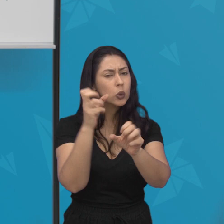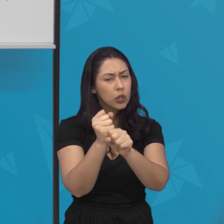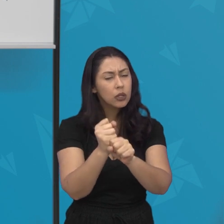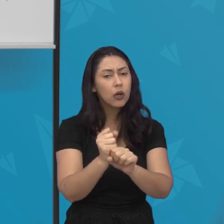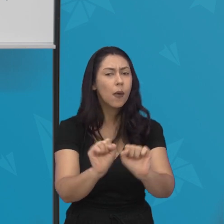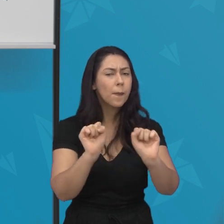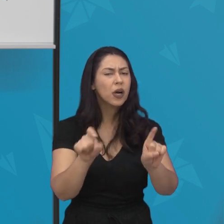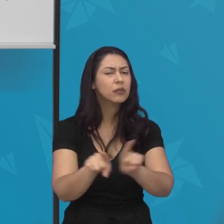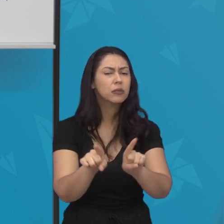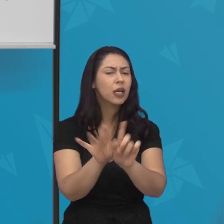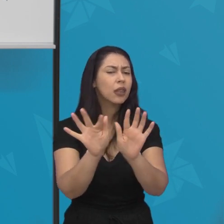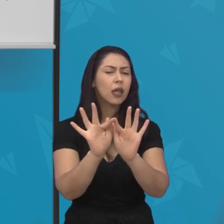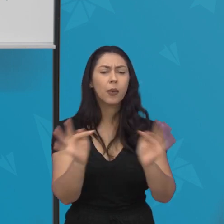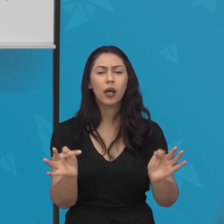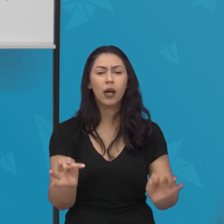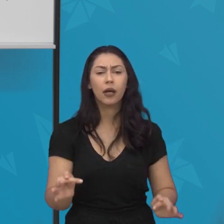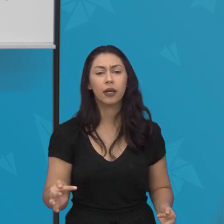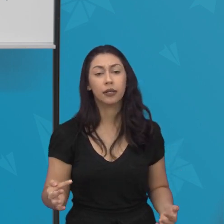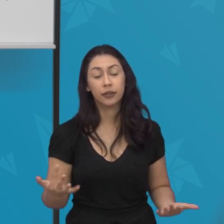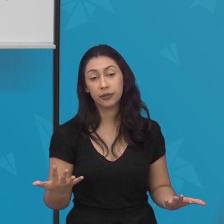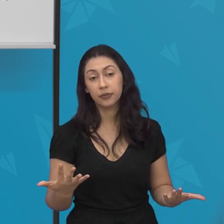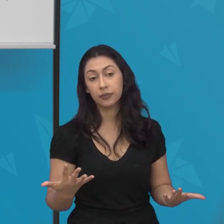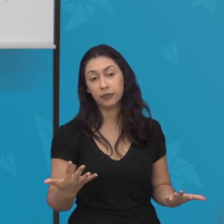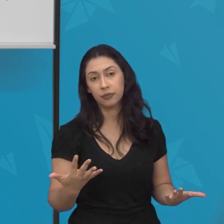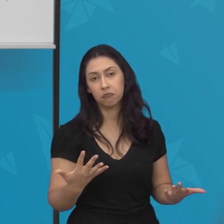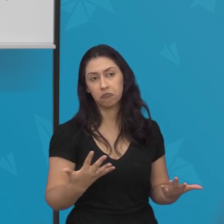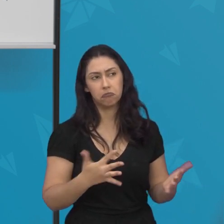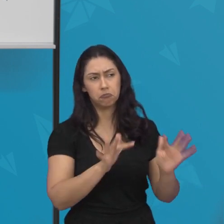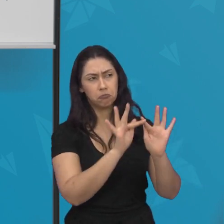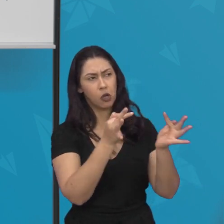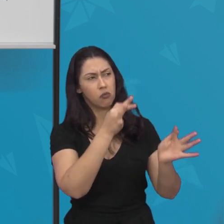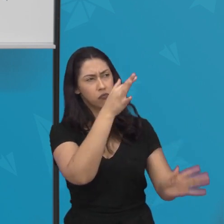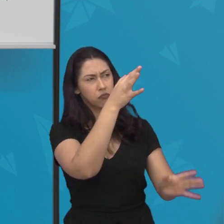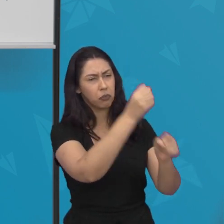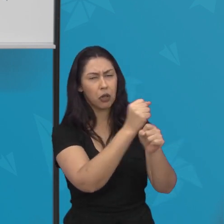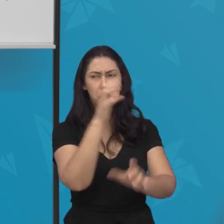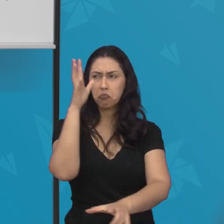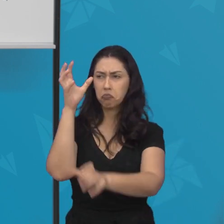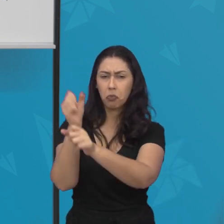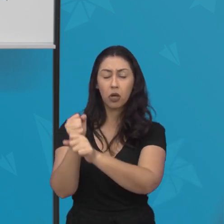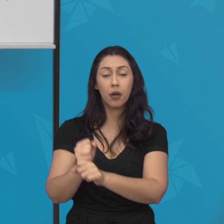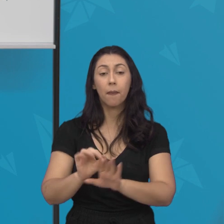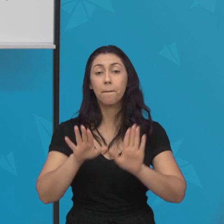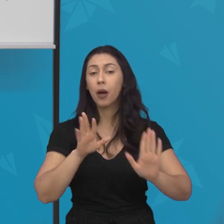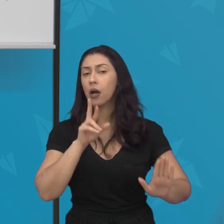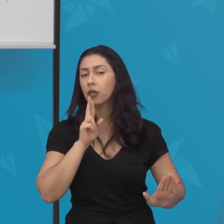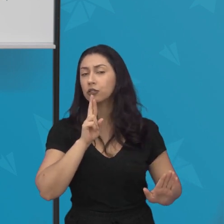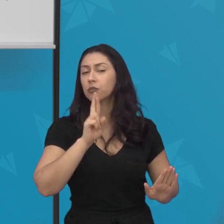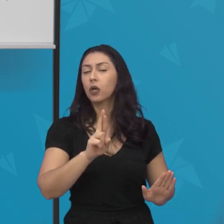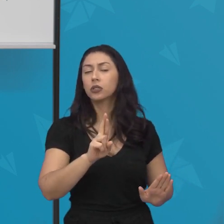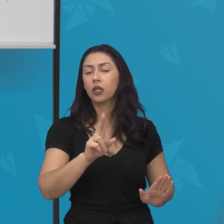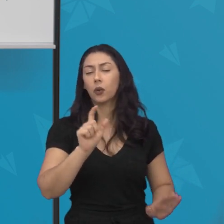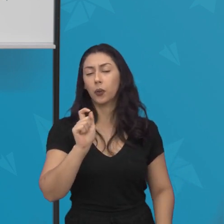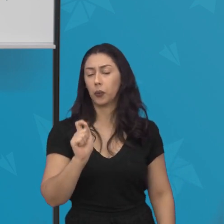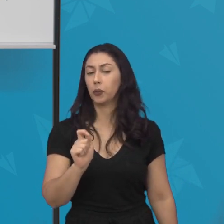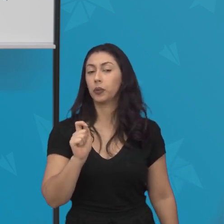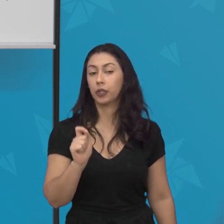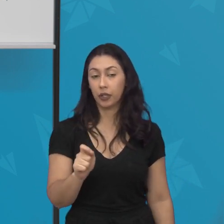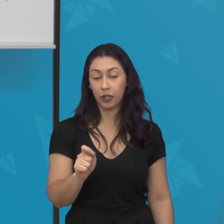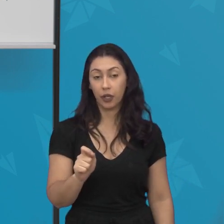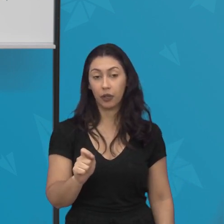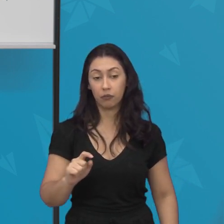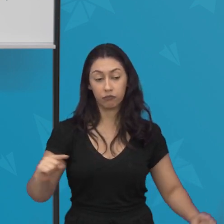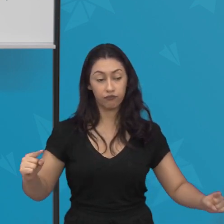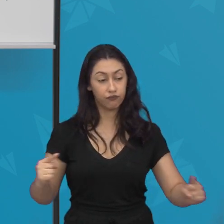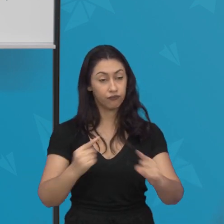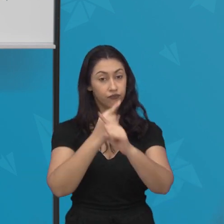cálculos aqui, você pode até simplificar, por exemplo, 5,4 para 54 é mais fácil de simplificar. E no final a gente vai chegar aqui. Previamente montado